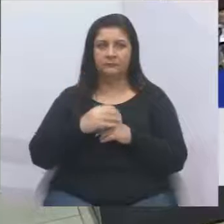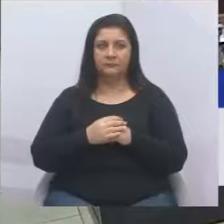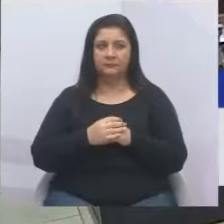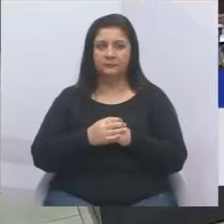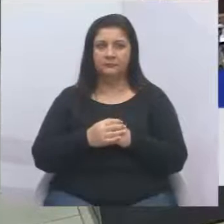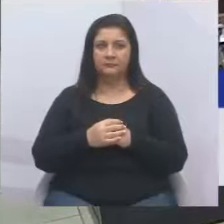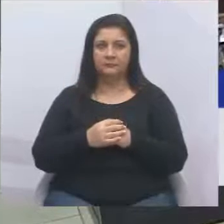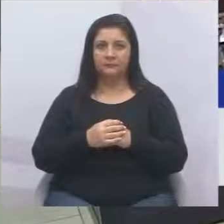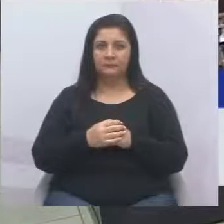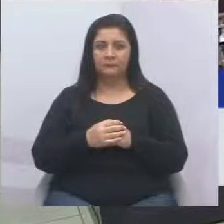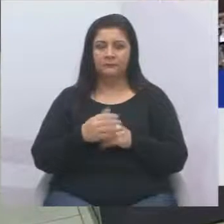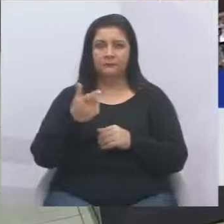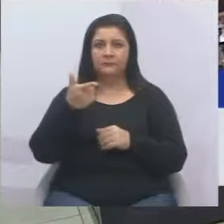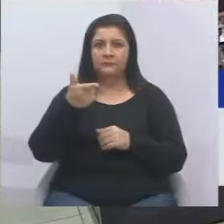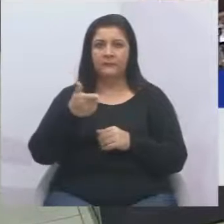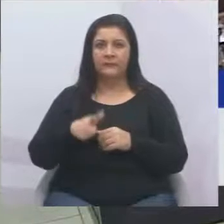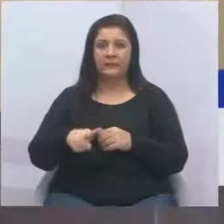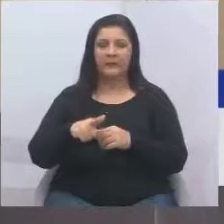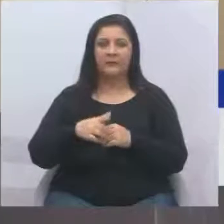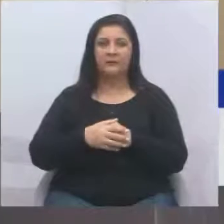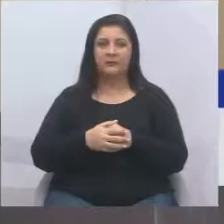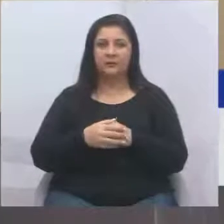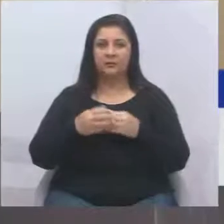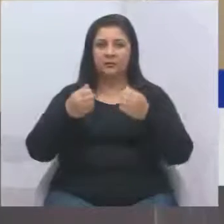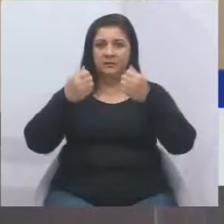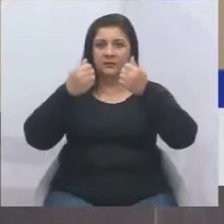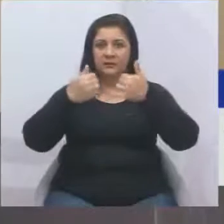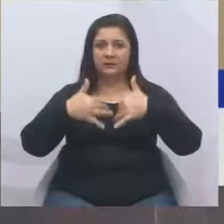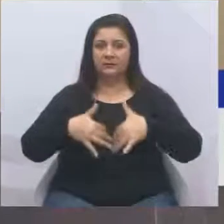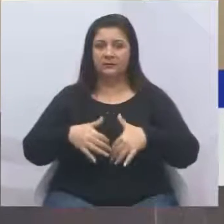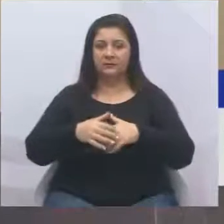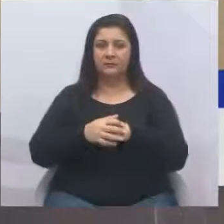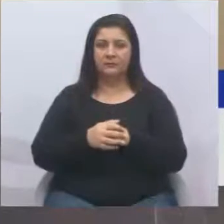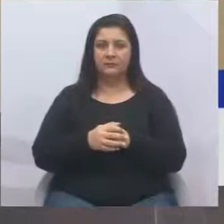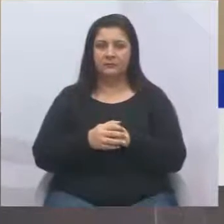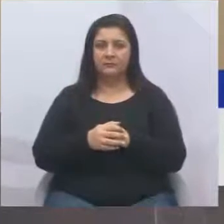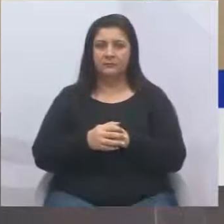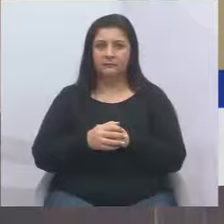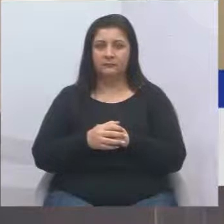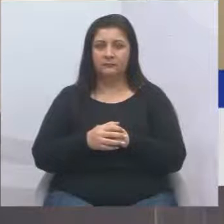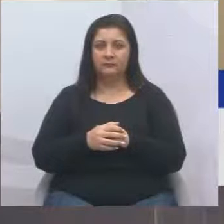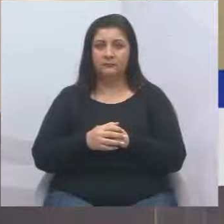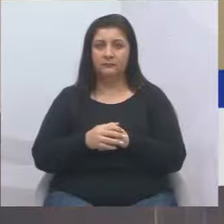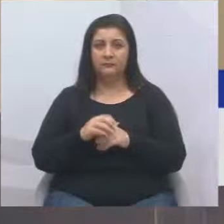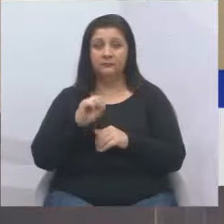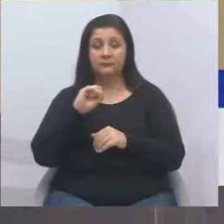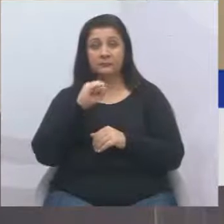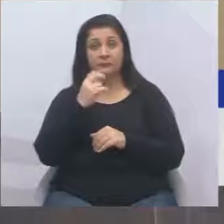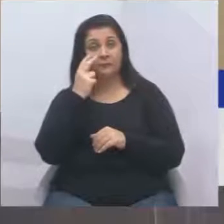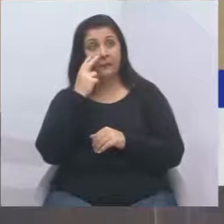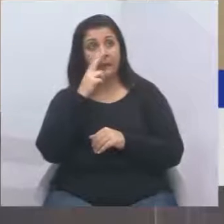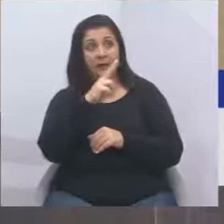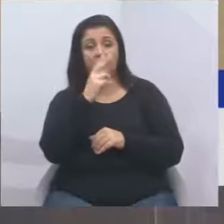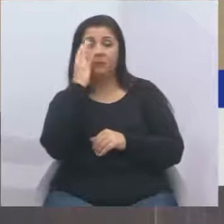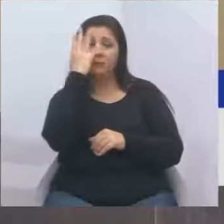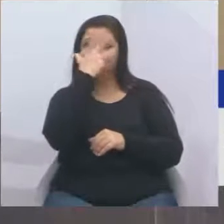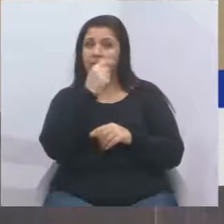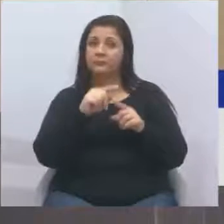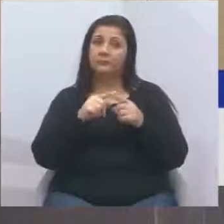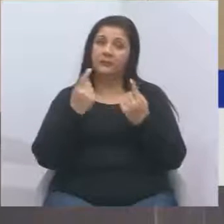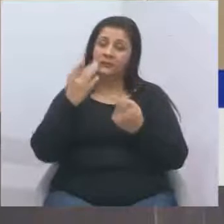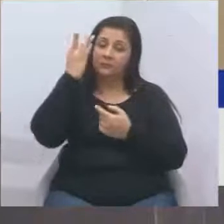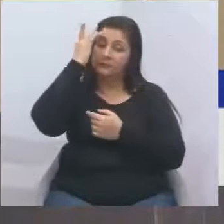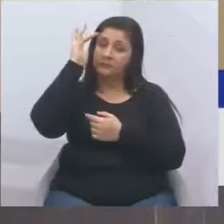deixar aqui, né, mais uma vez, bem claro, tem um ditado que diz que quem vê cara não vê coração,